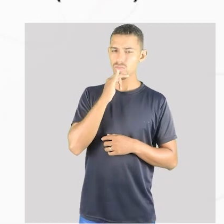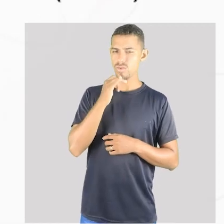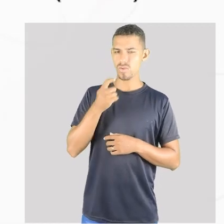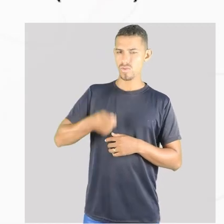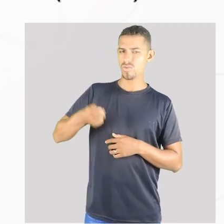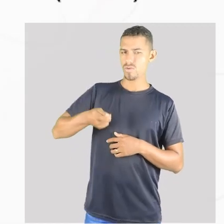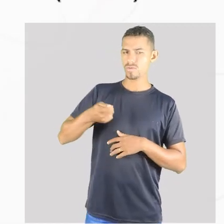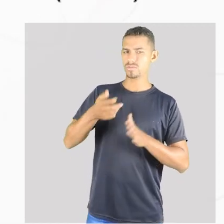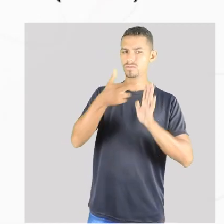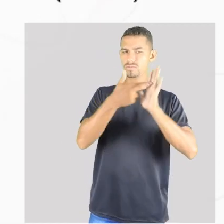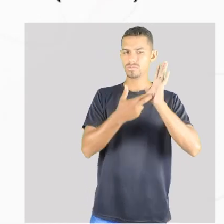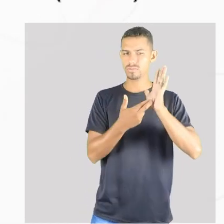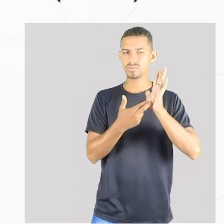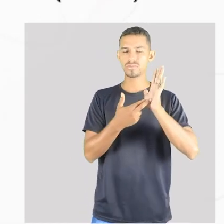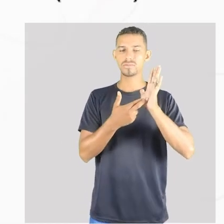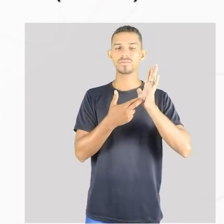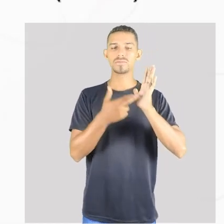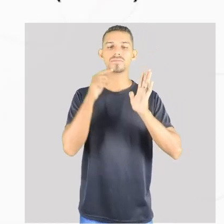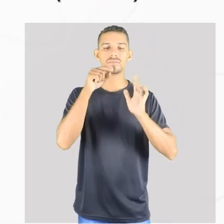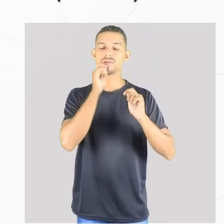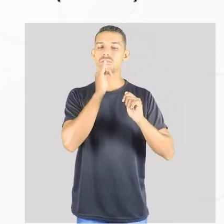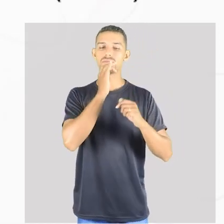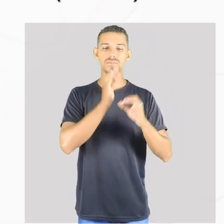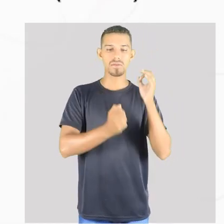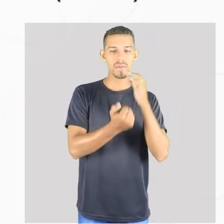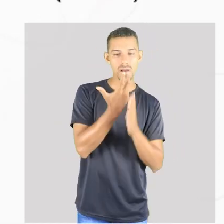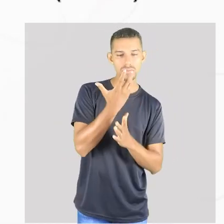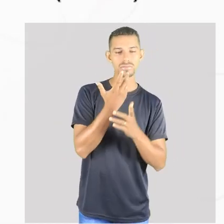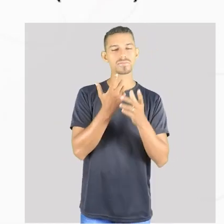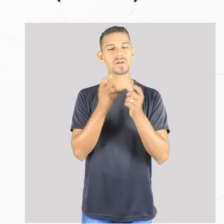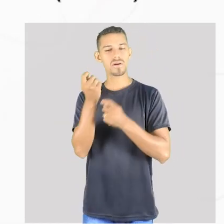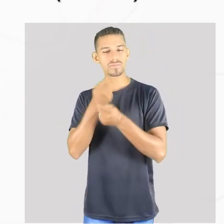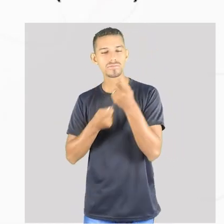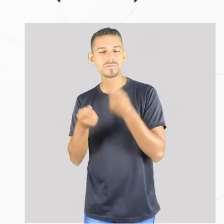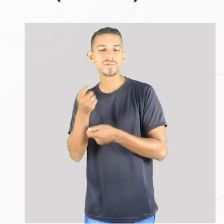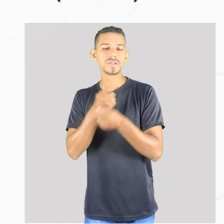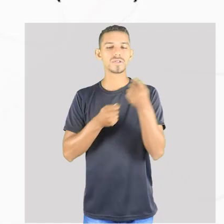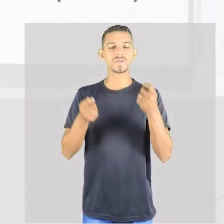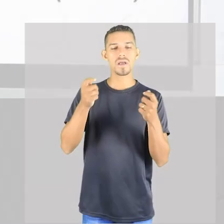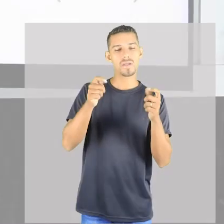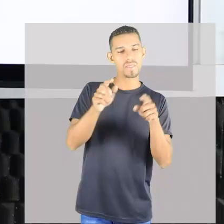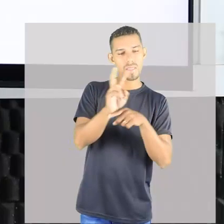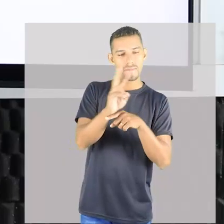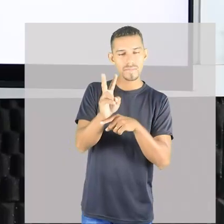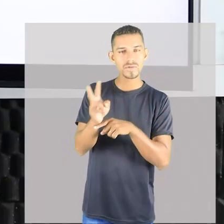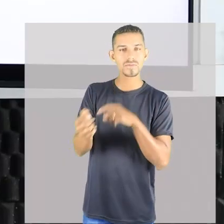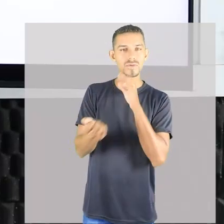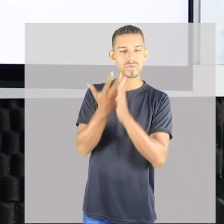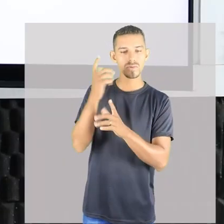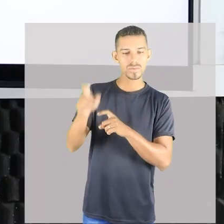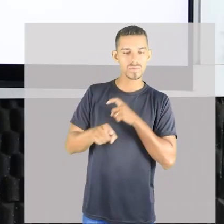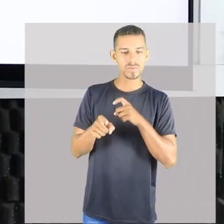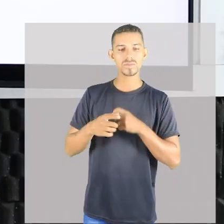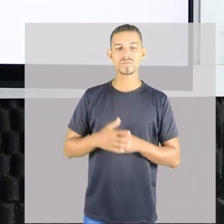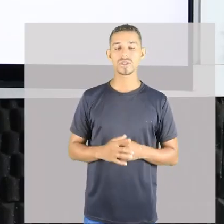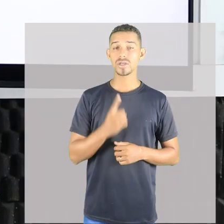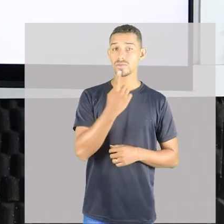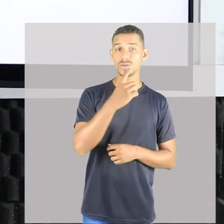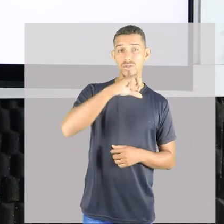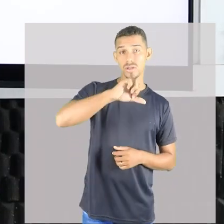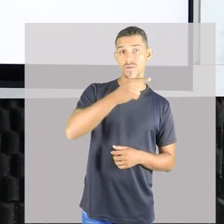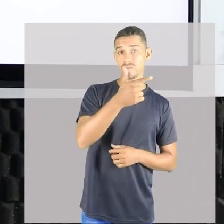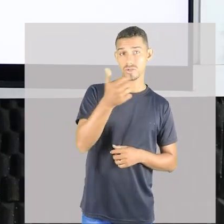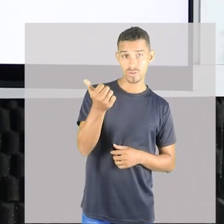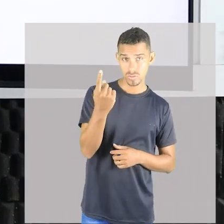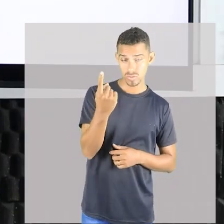contra-revolução e salvar o Estado bolchevique, controle da produção e do consumo, confisco também da produção agrícola, e em 1921 a adoção da nova